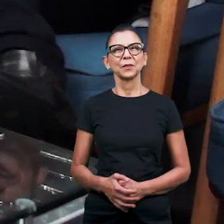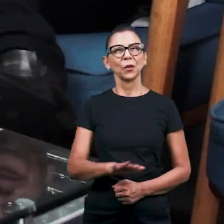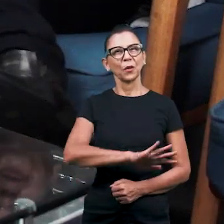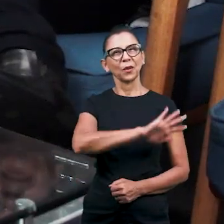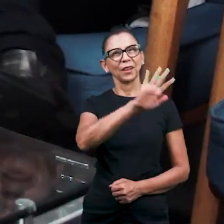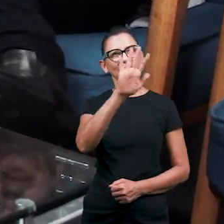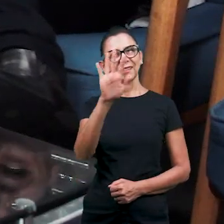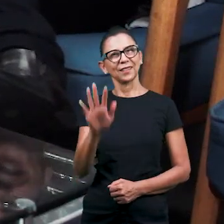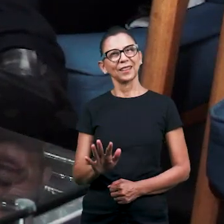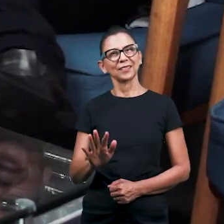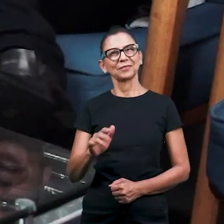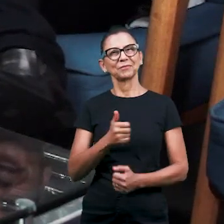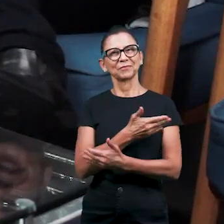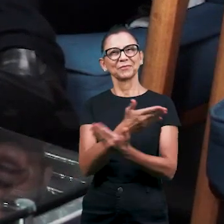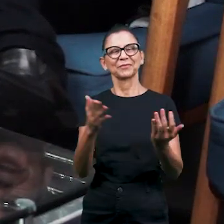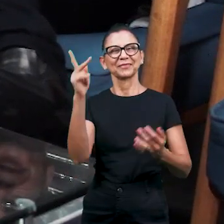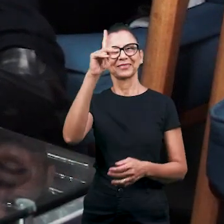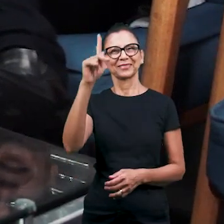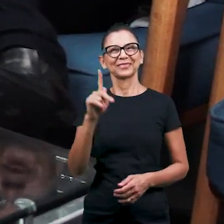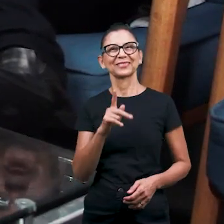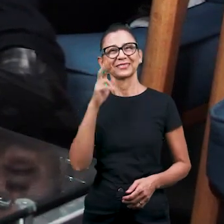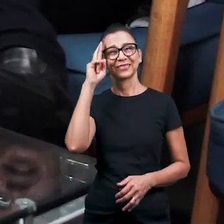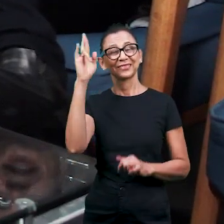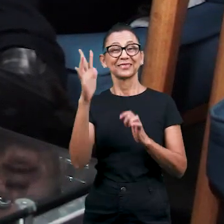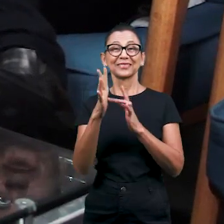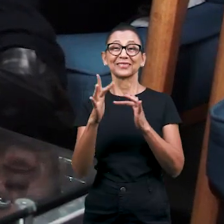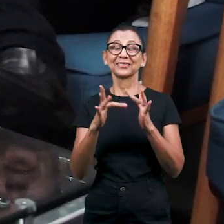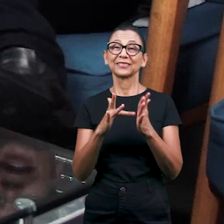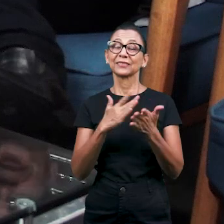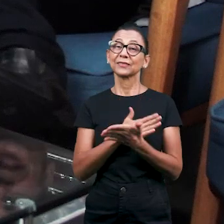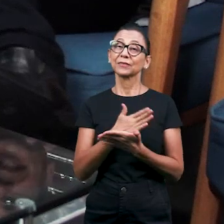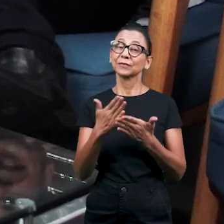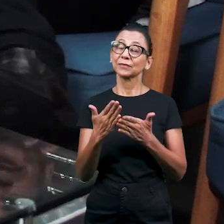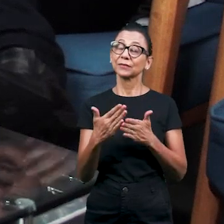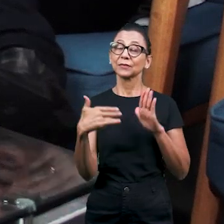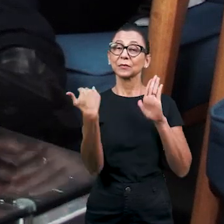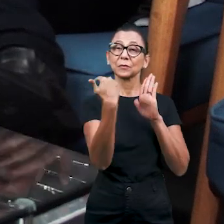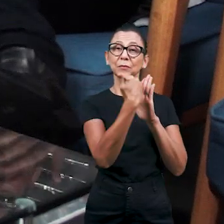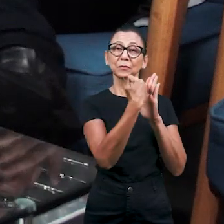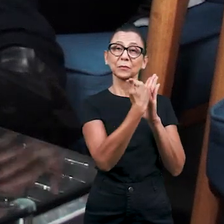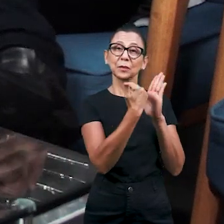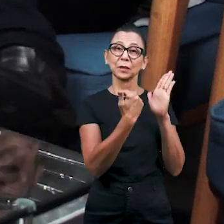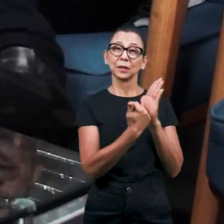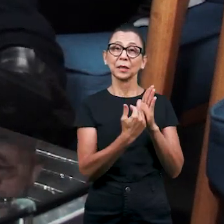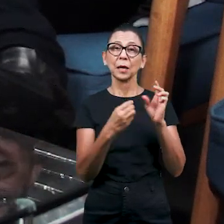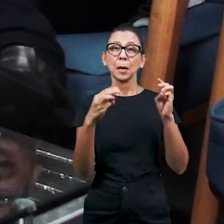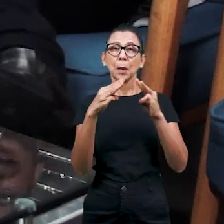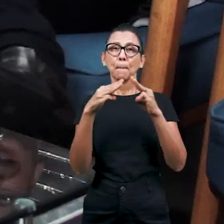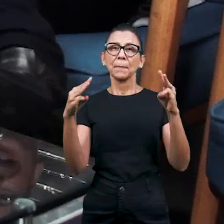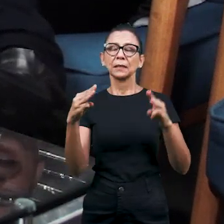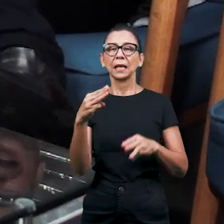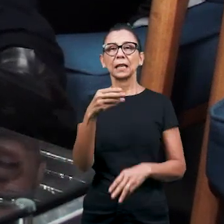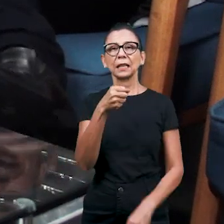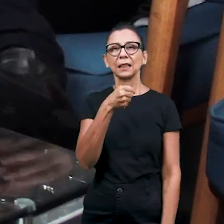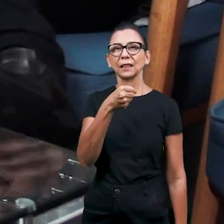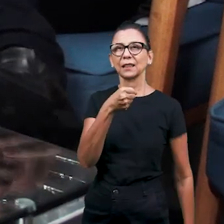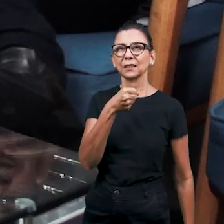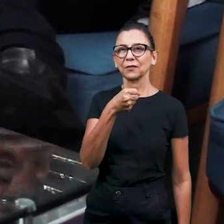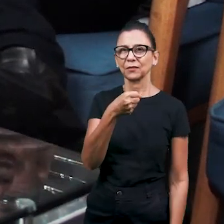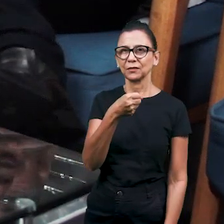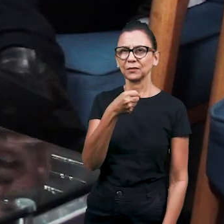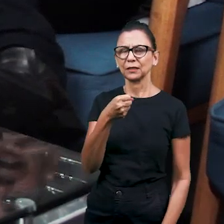Olá, eu te saúdo com a paz do Senhor Jesus. Estamos começando mais uma edição do Manaim Entrevista,